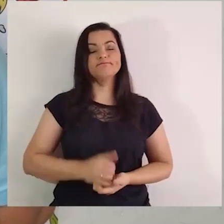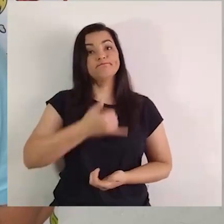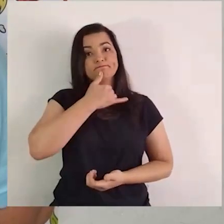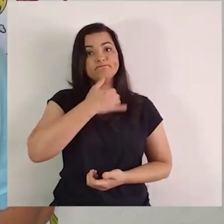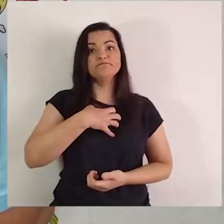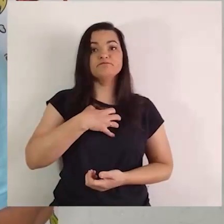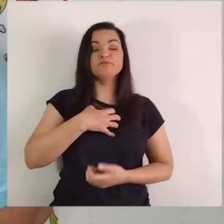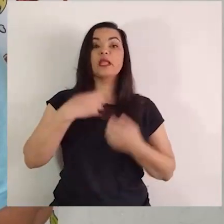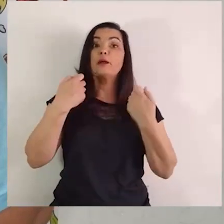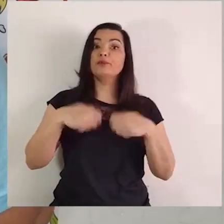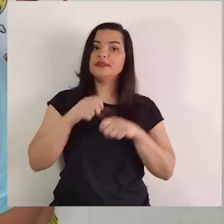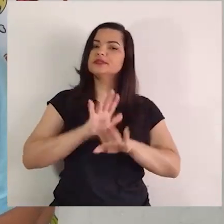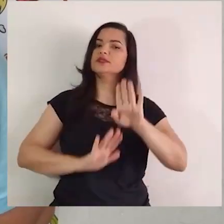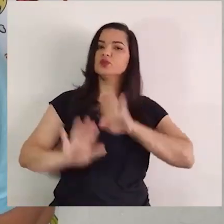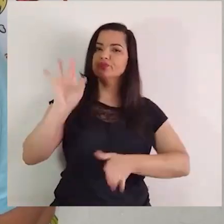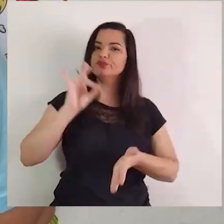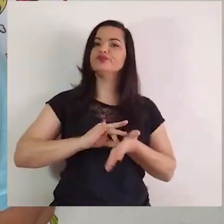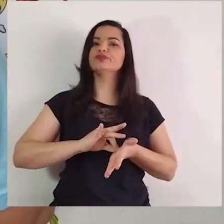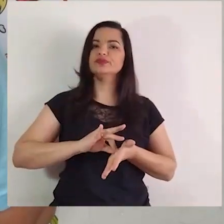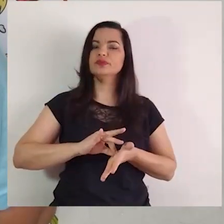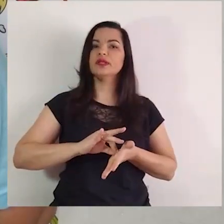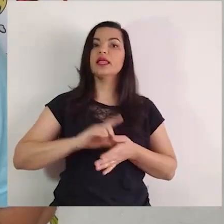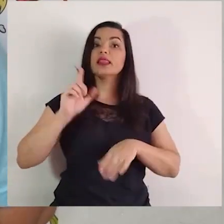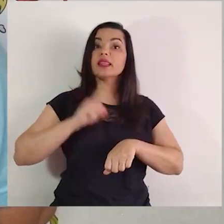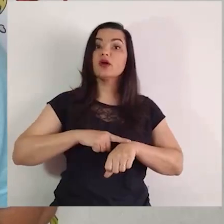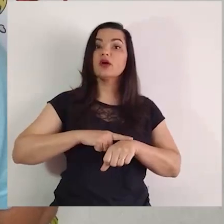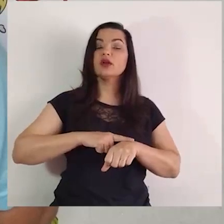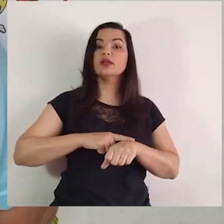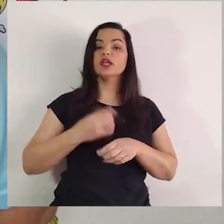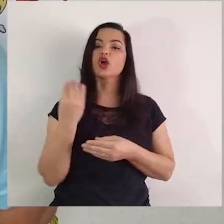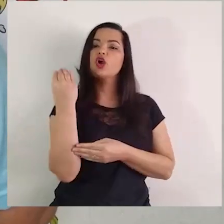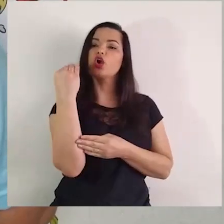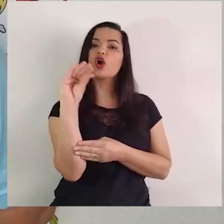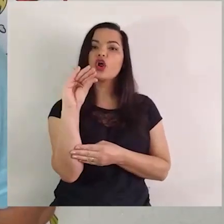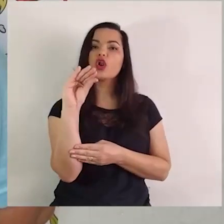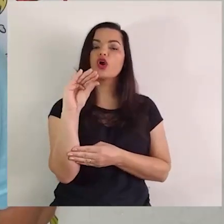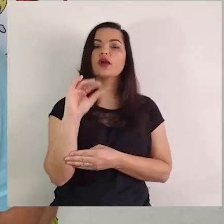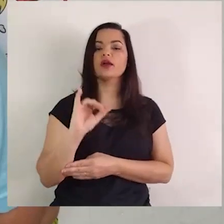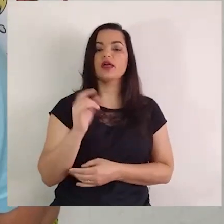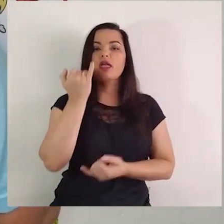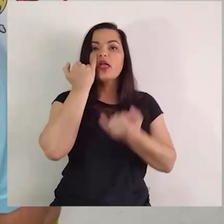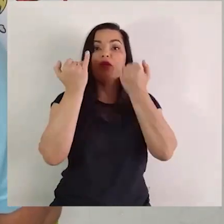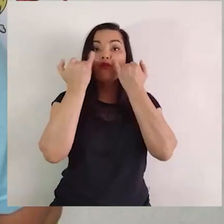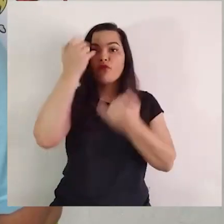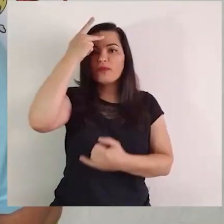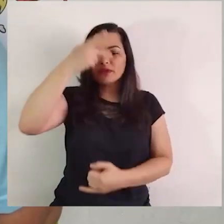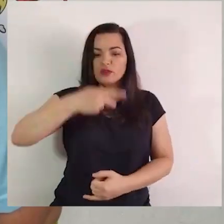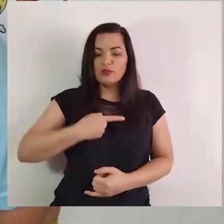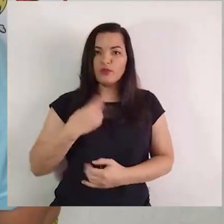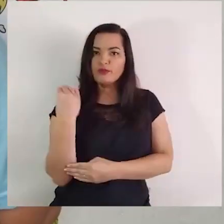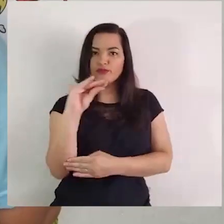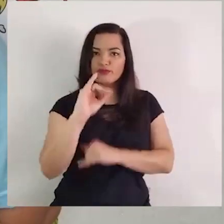Infelizmente. Então, nós precisamos ter muito cuidado quando preenchemos um dado, quando preenchemos uma